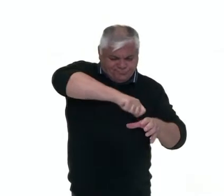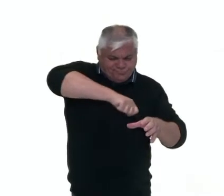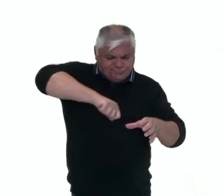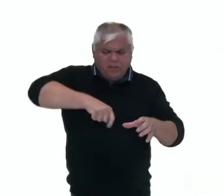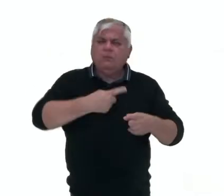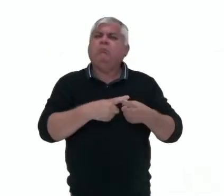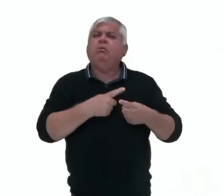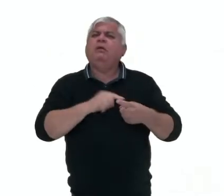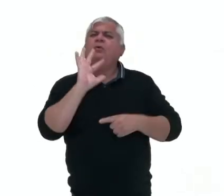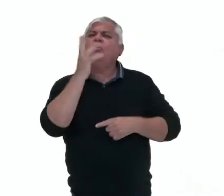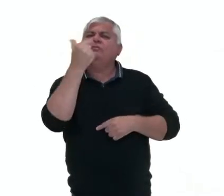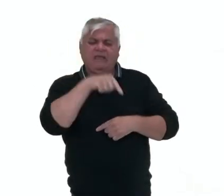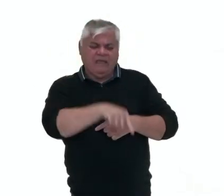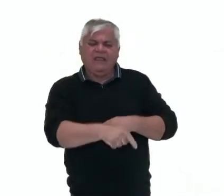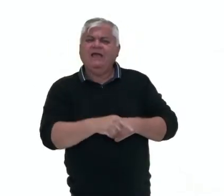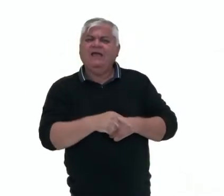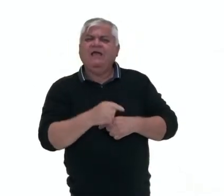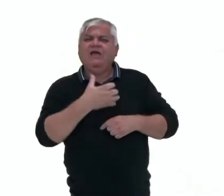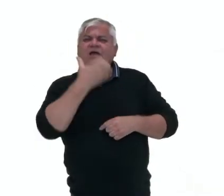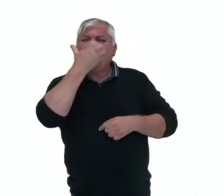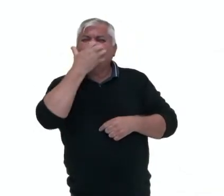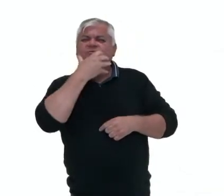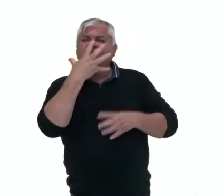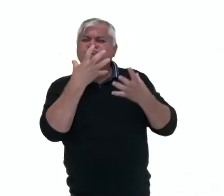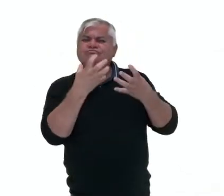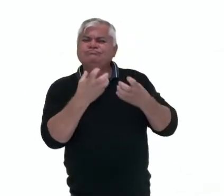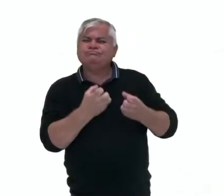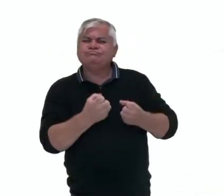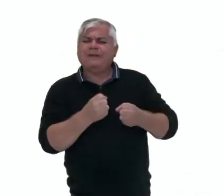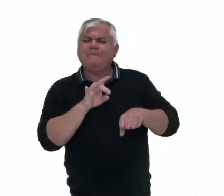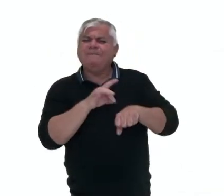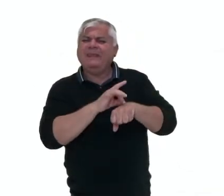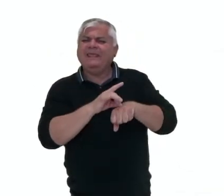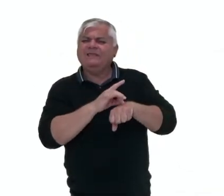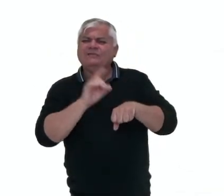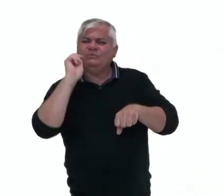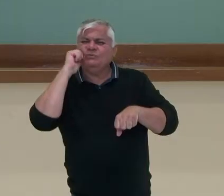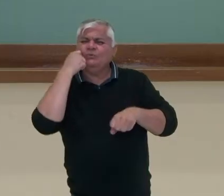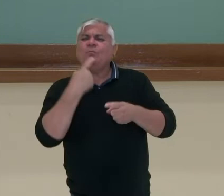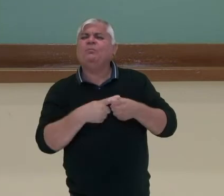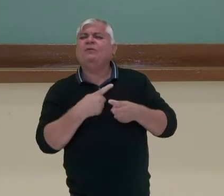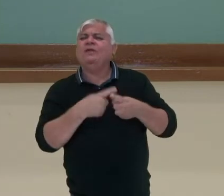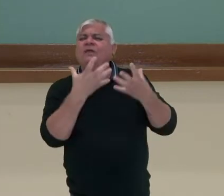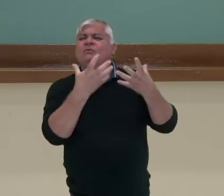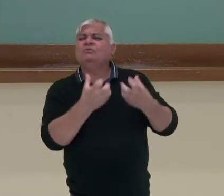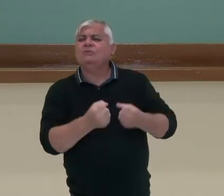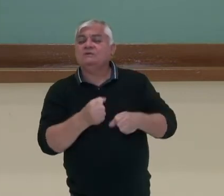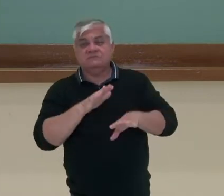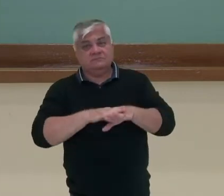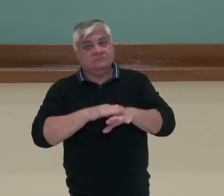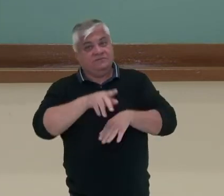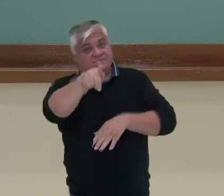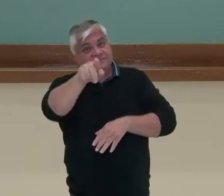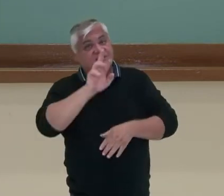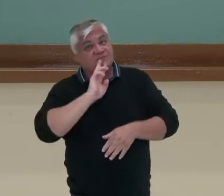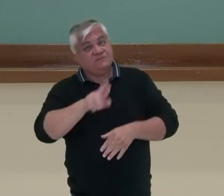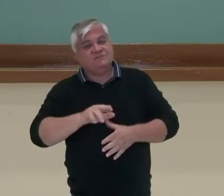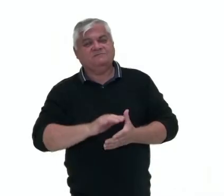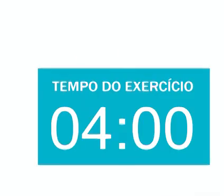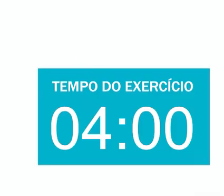com a cinética química? E a temperatura, como ela influencia nesse processo de escurecimento? Agora é com vocês.